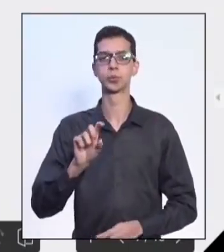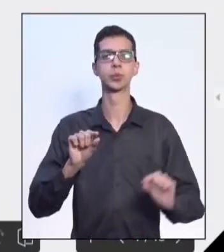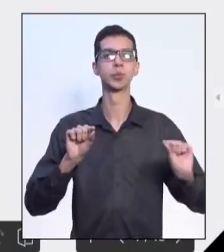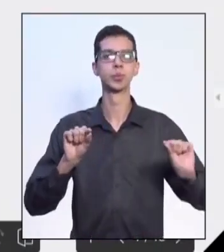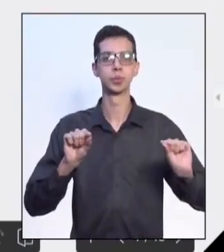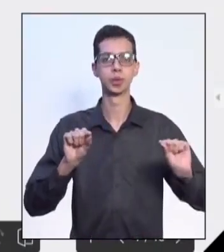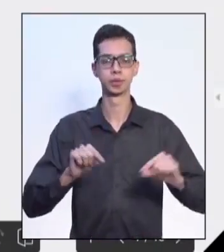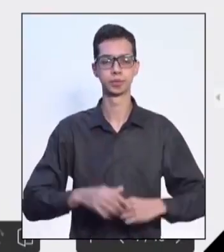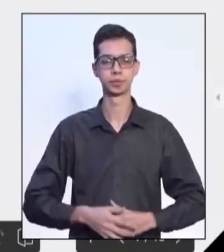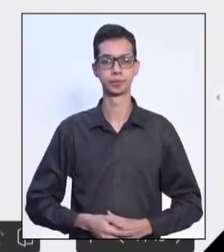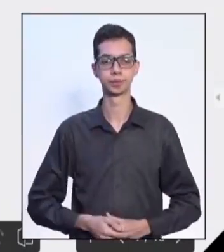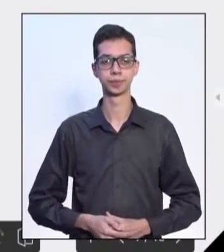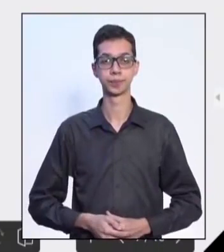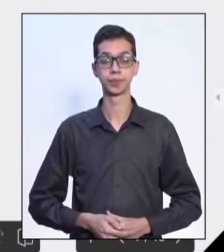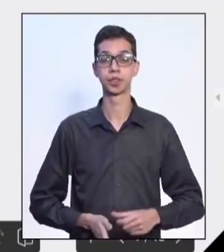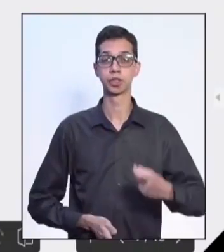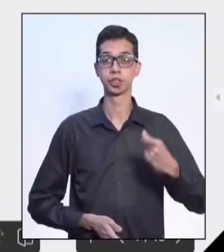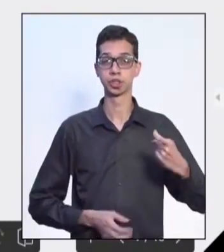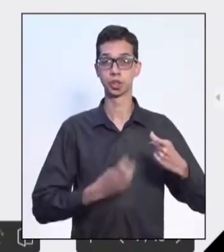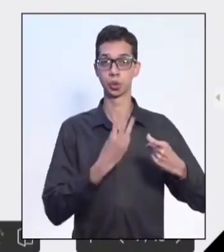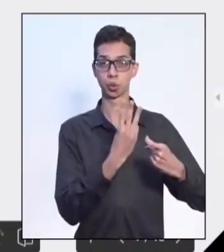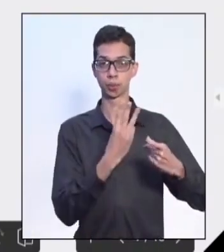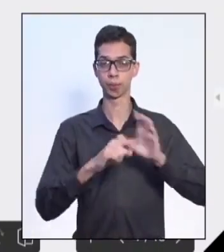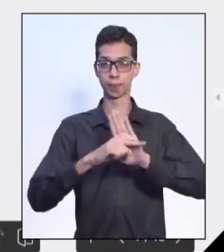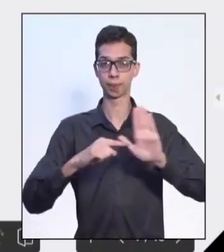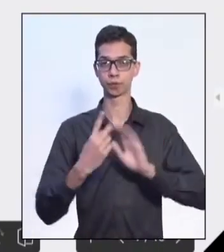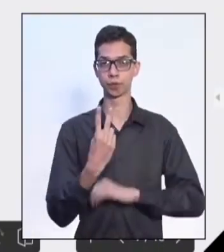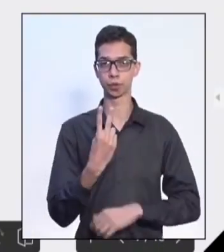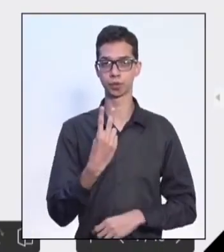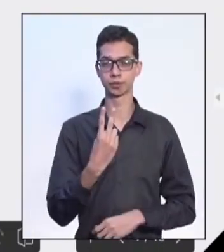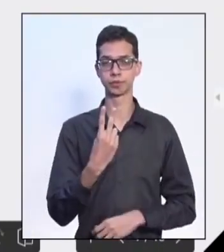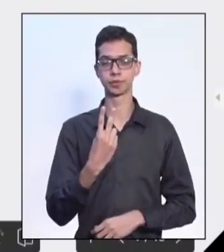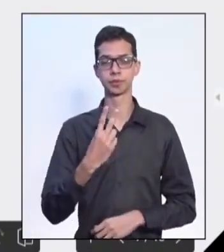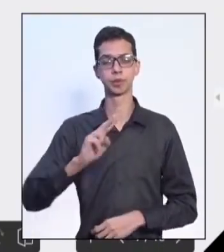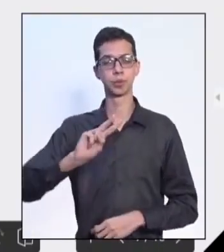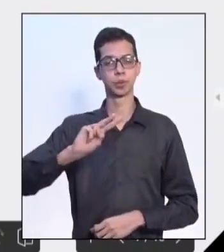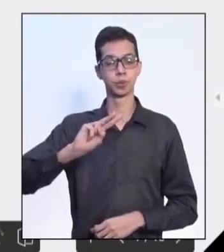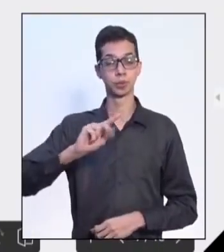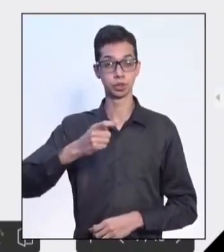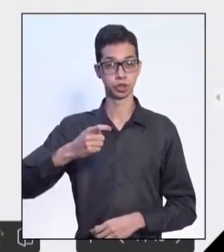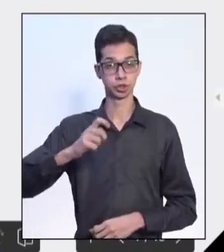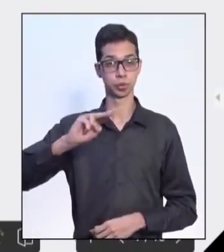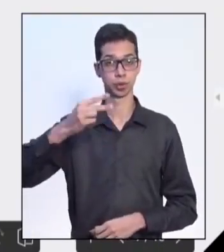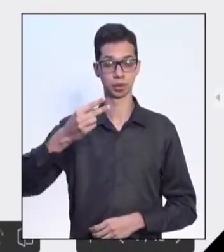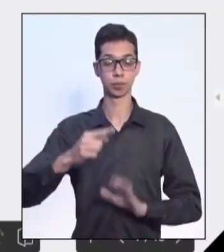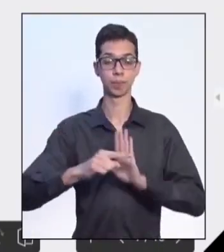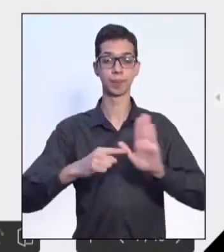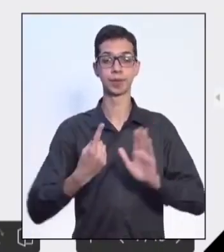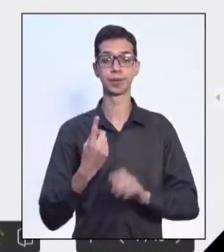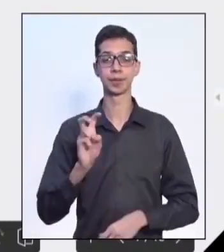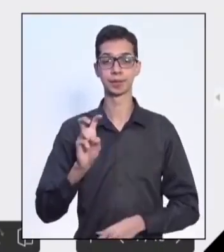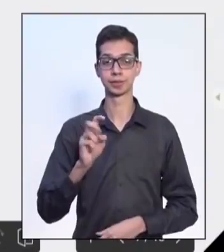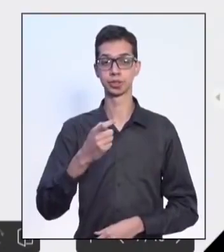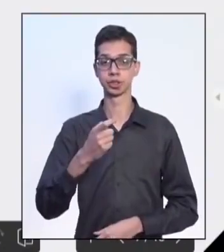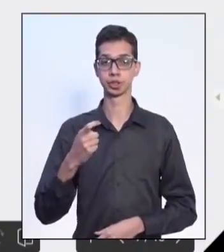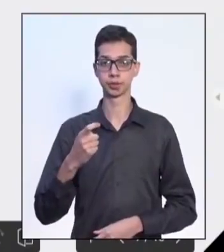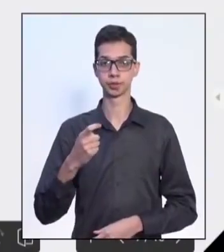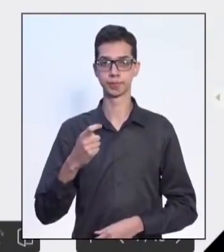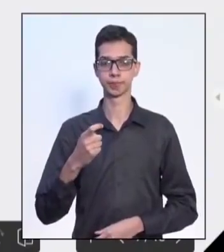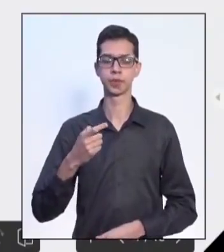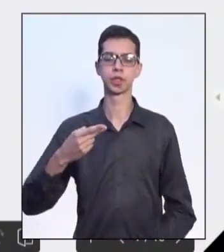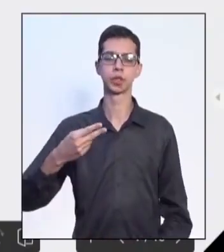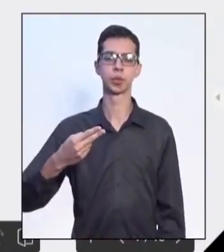cubo menos 2x ao quadrado menos 15x igual a